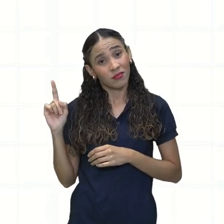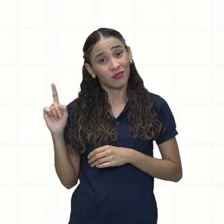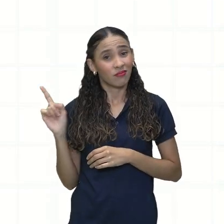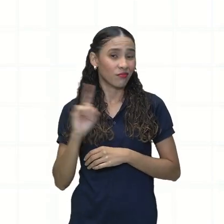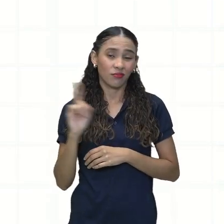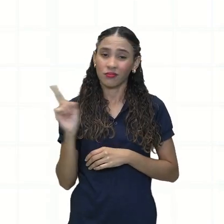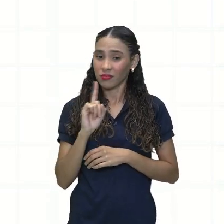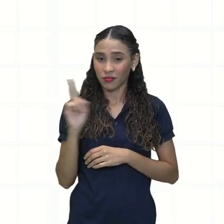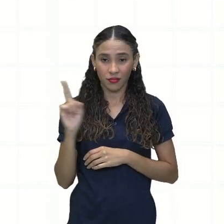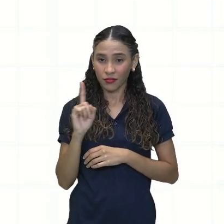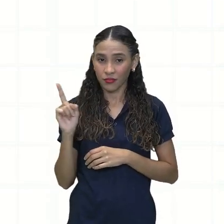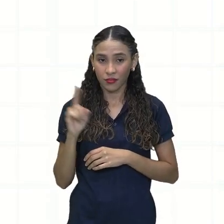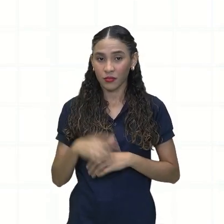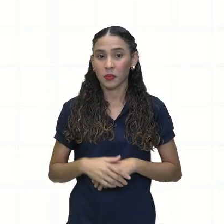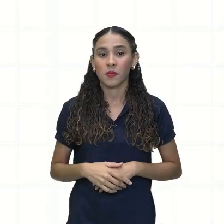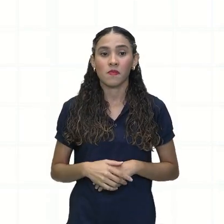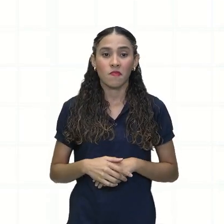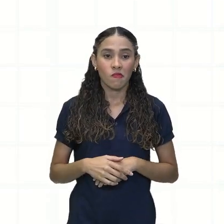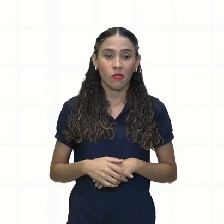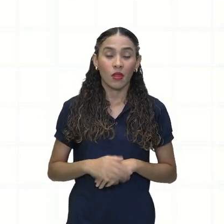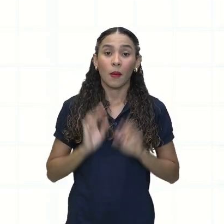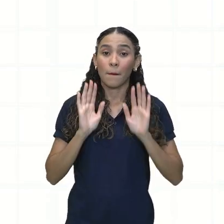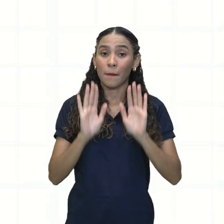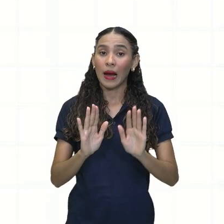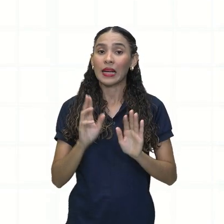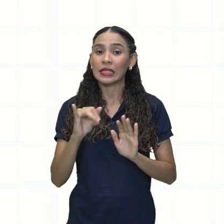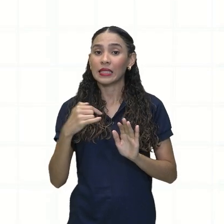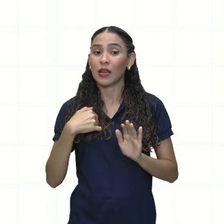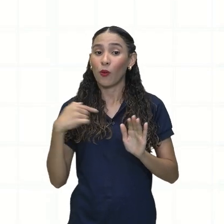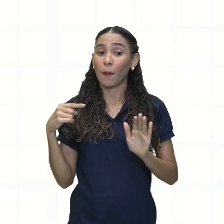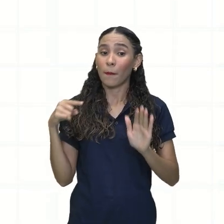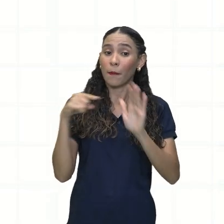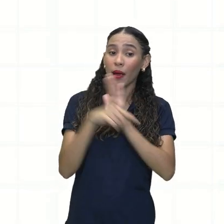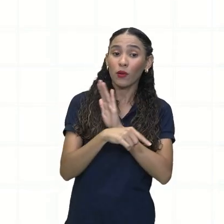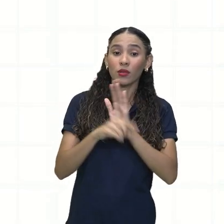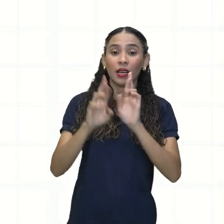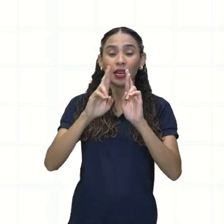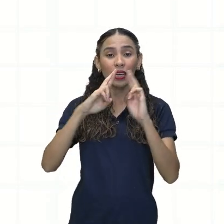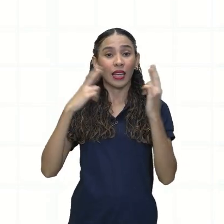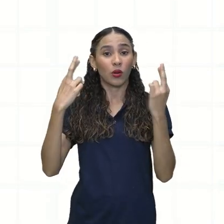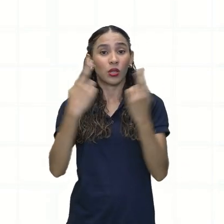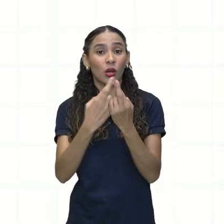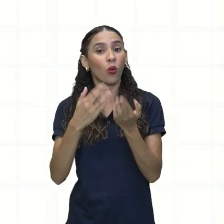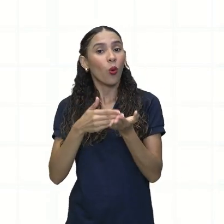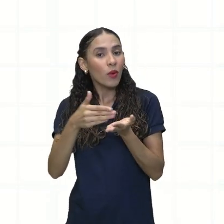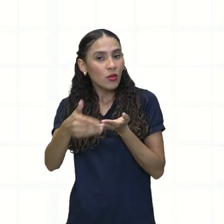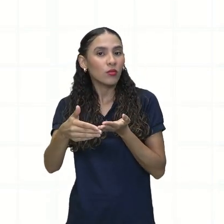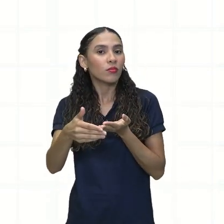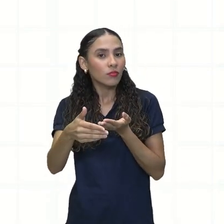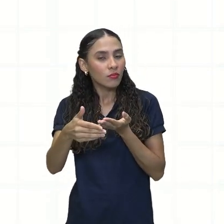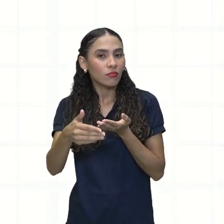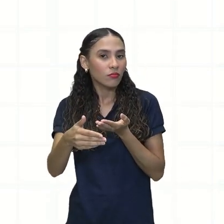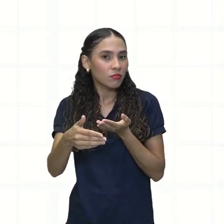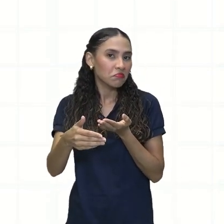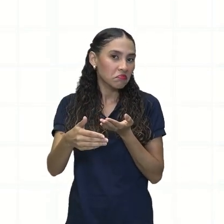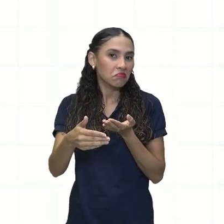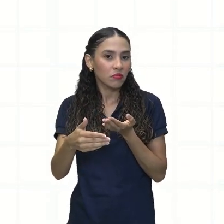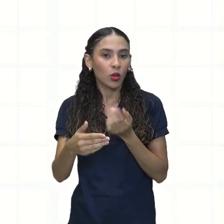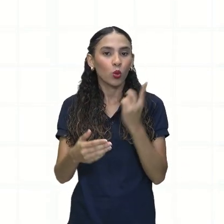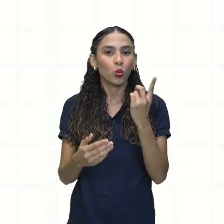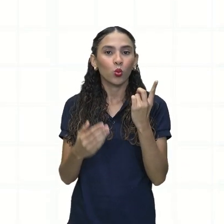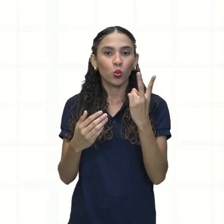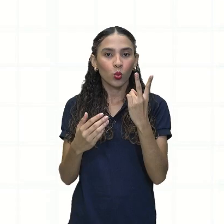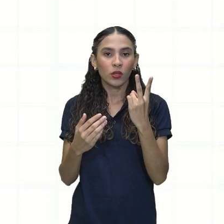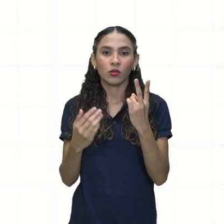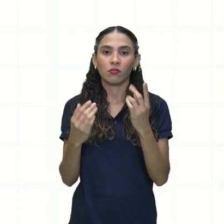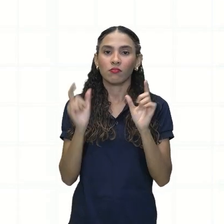Provavelmente não. Agora, se eu dissesse conferência começou, com duas palavras,